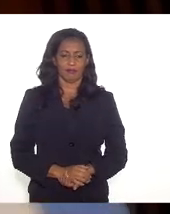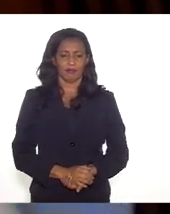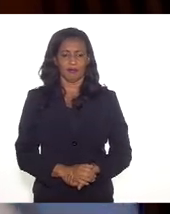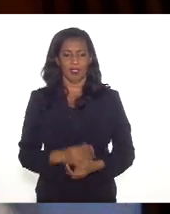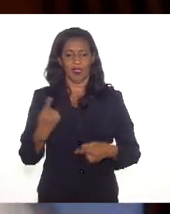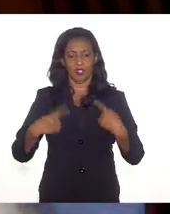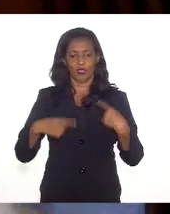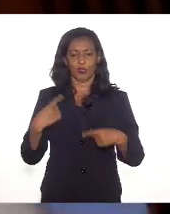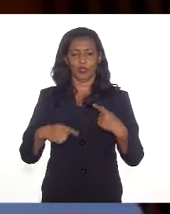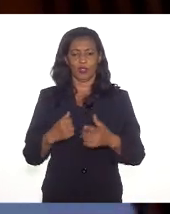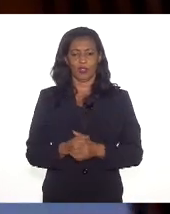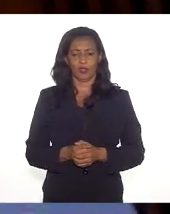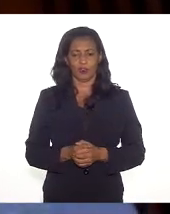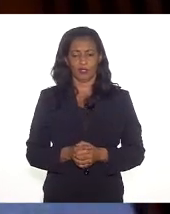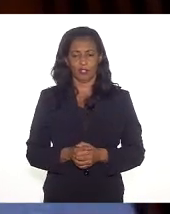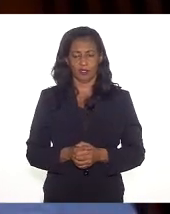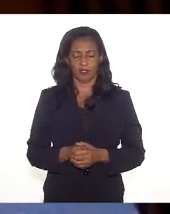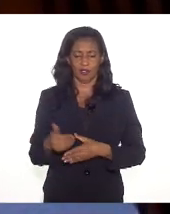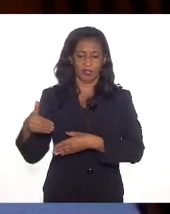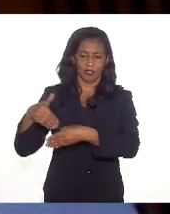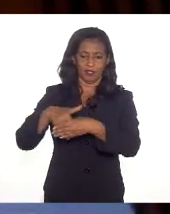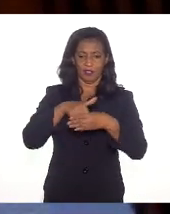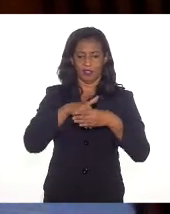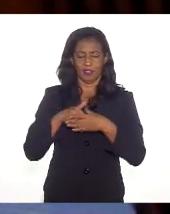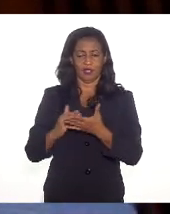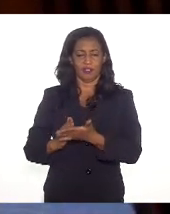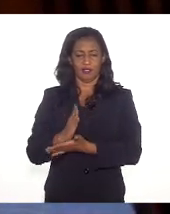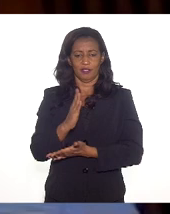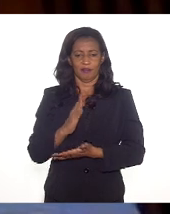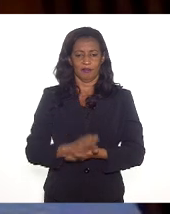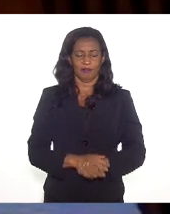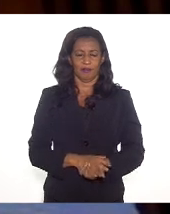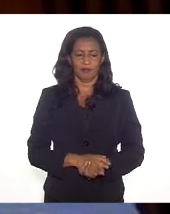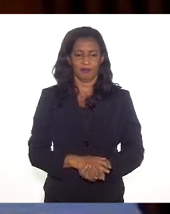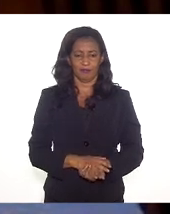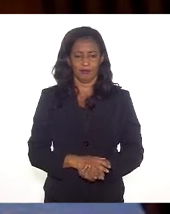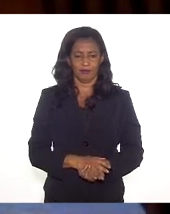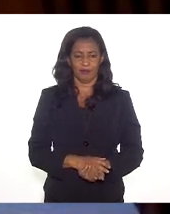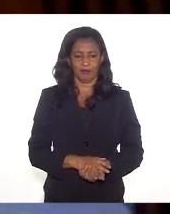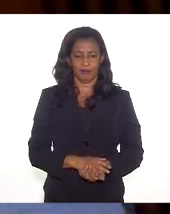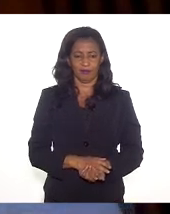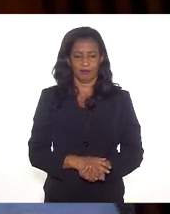Em discussão, em votação, aprovado.